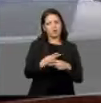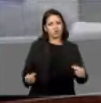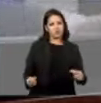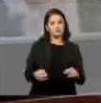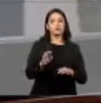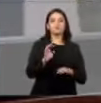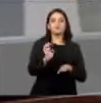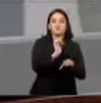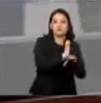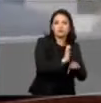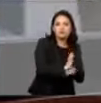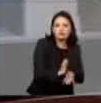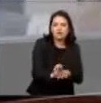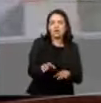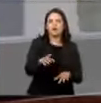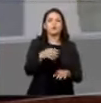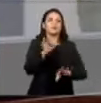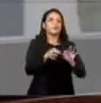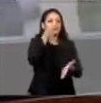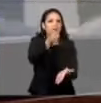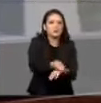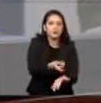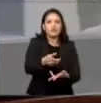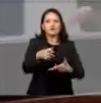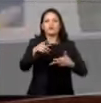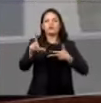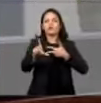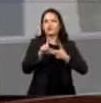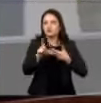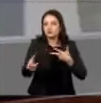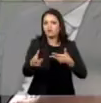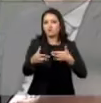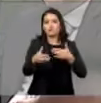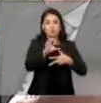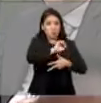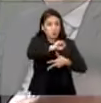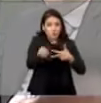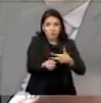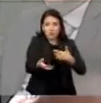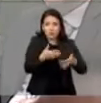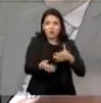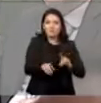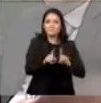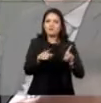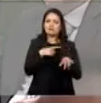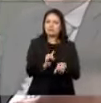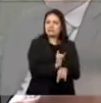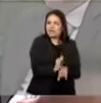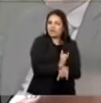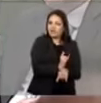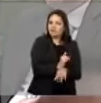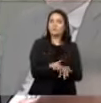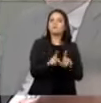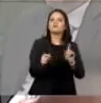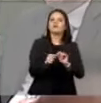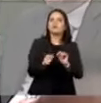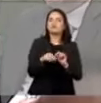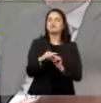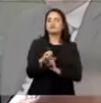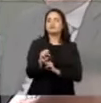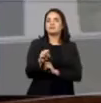seja o Estado juiz, seja o Estado legislador, seja o Estado poder executivo, adota para fazer a censura que não podem